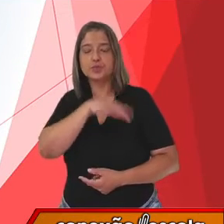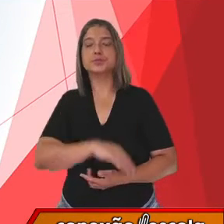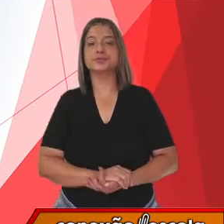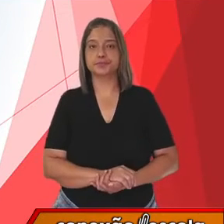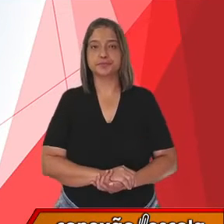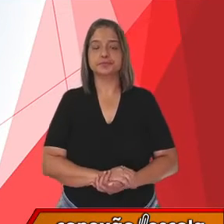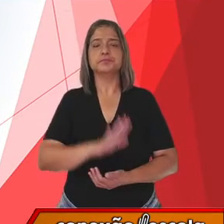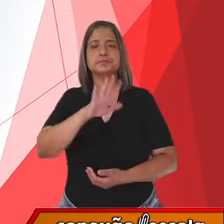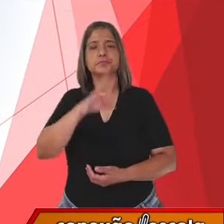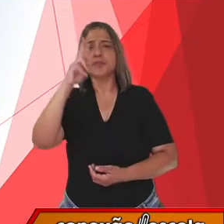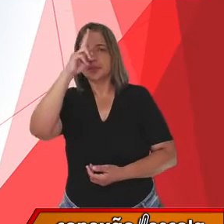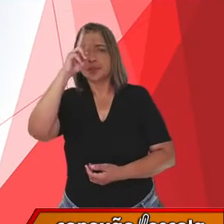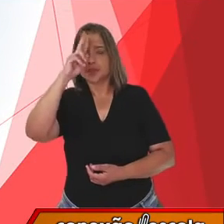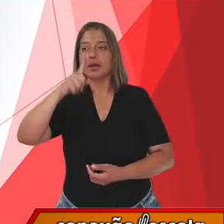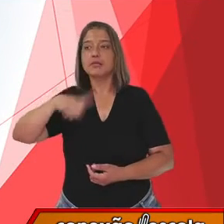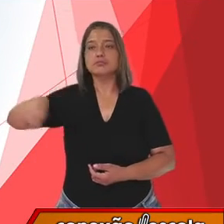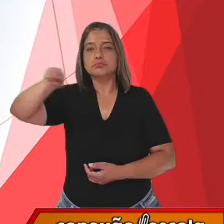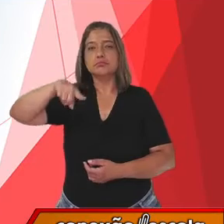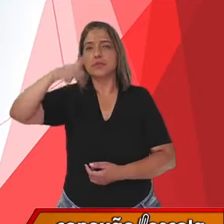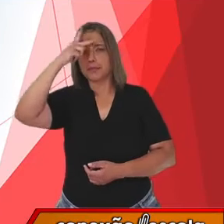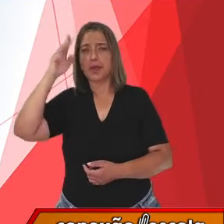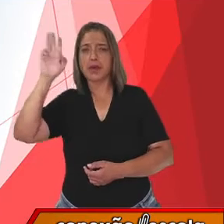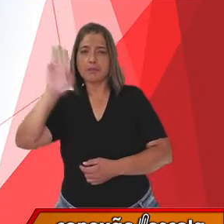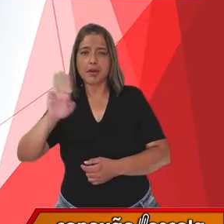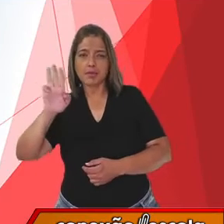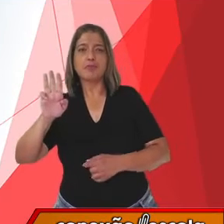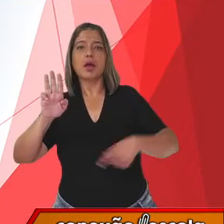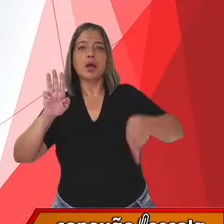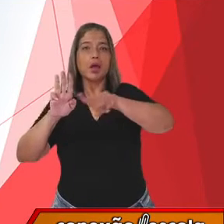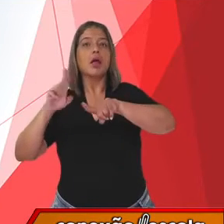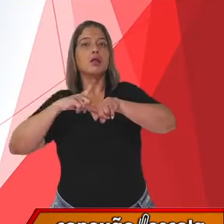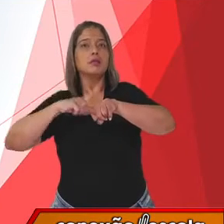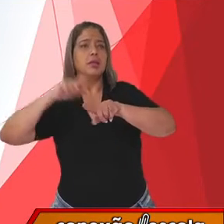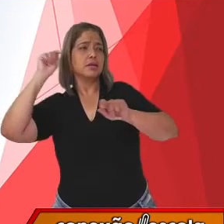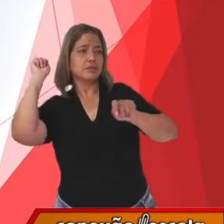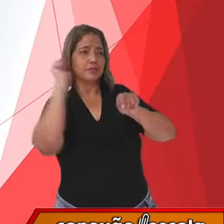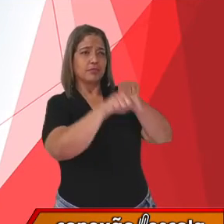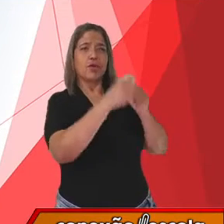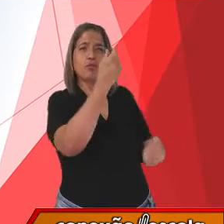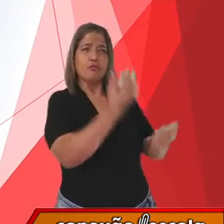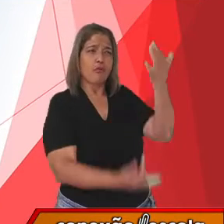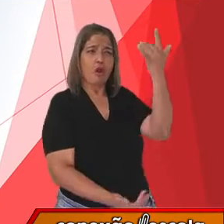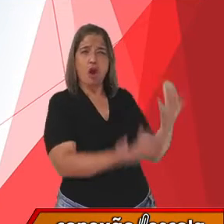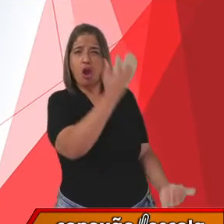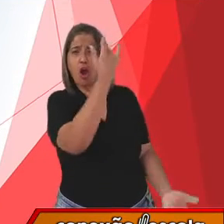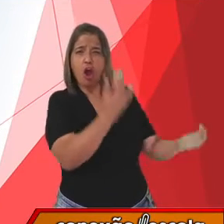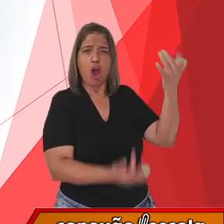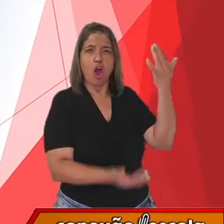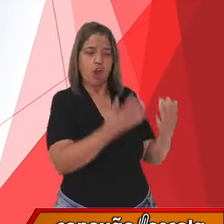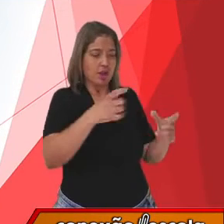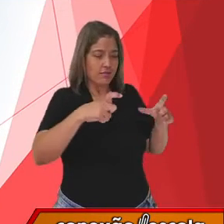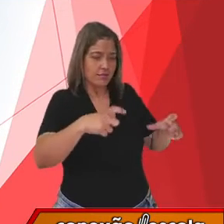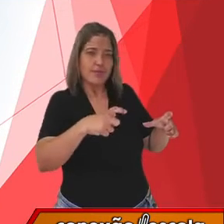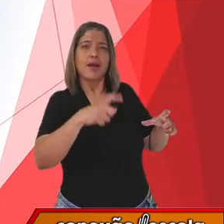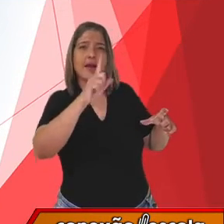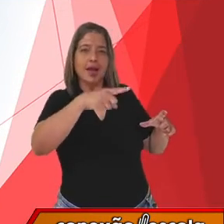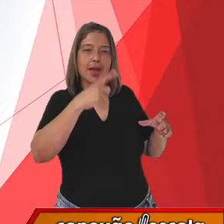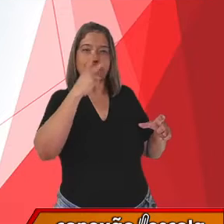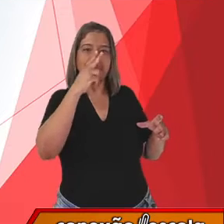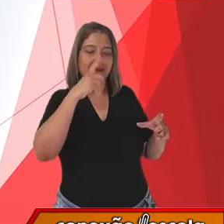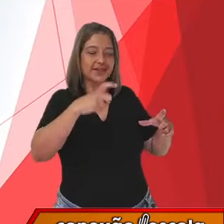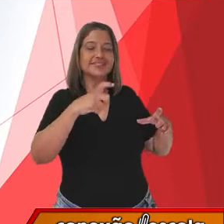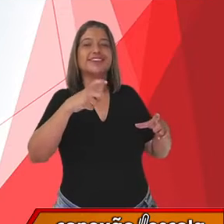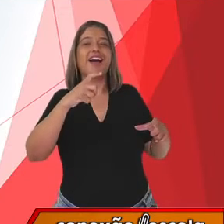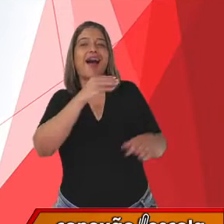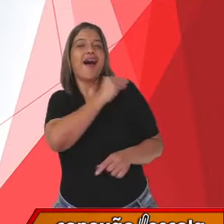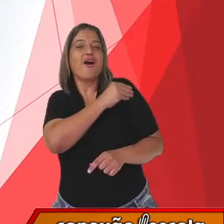bandeirante ameaçou nativos ao atear fogo em um prato com aguardente, afirmando que faria o